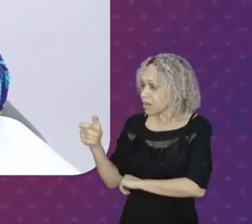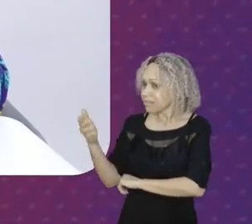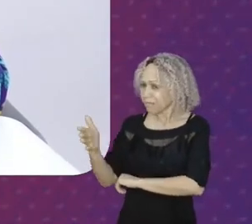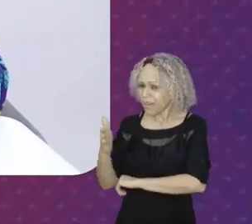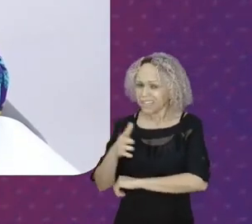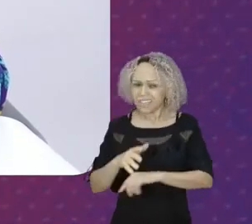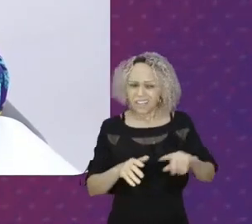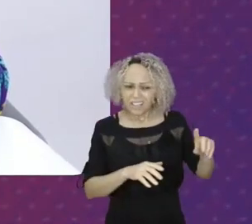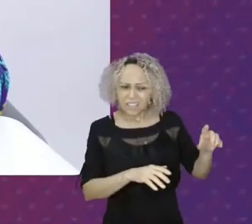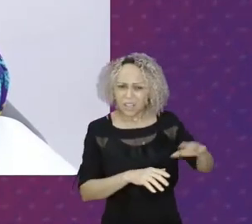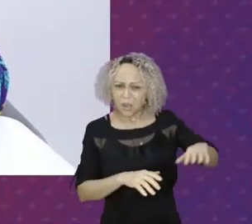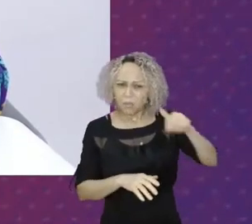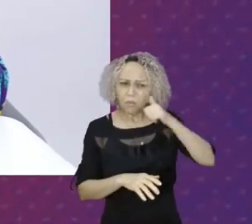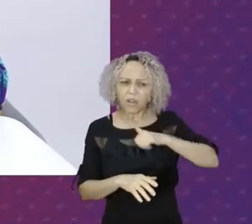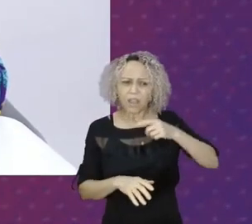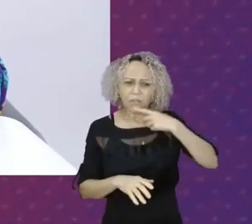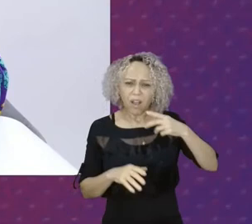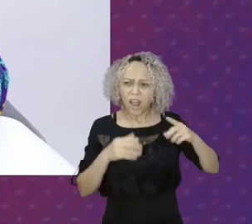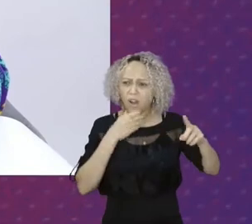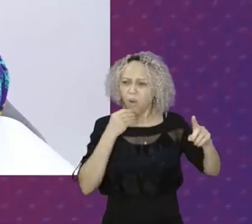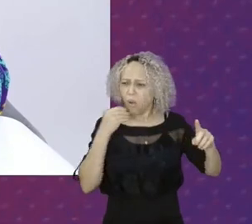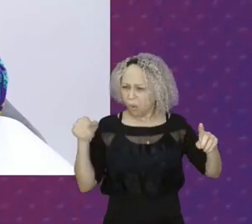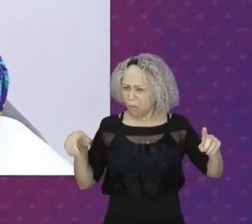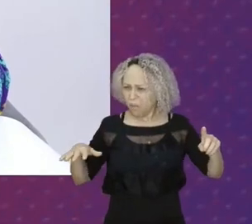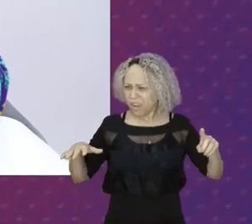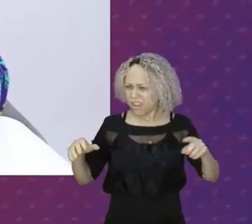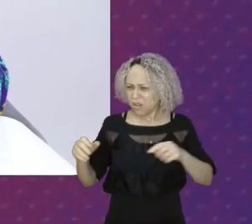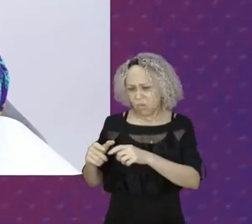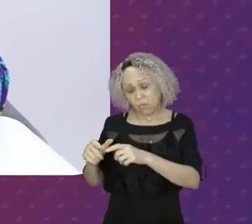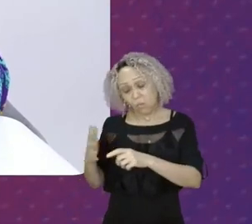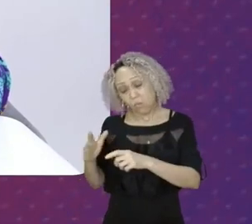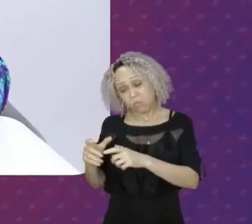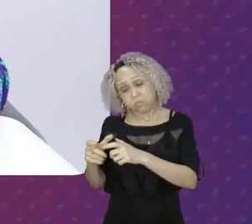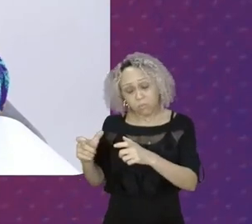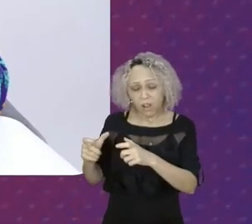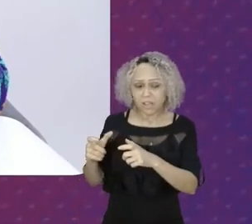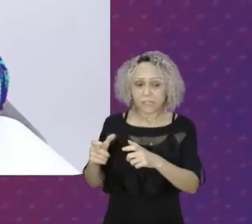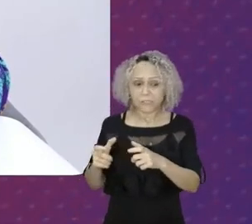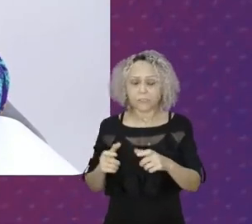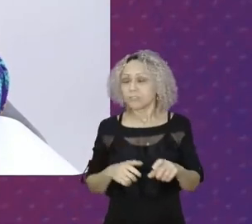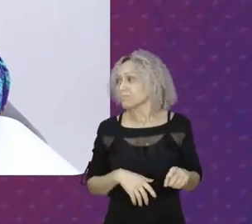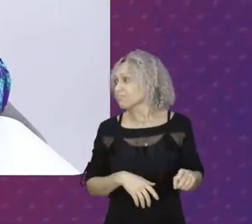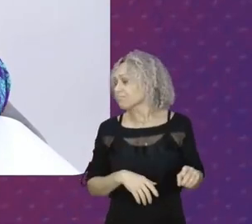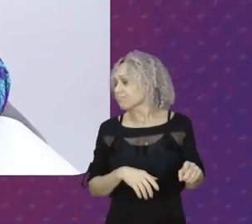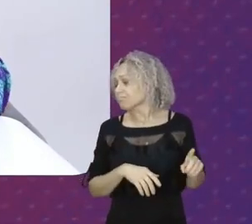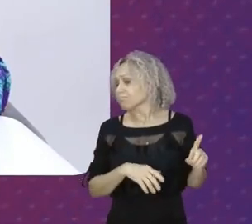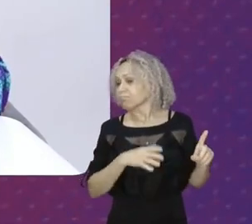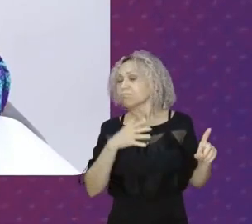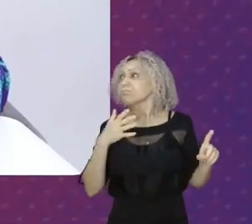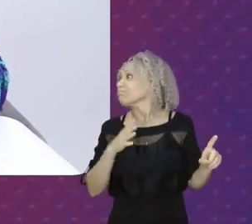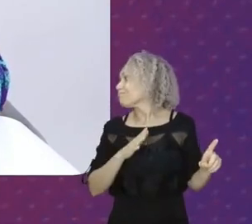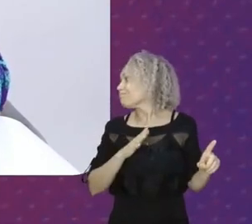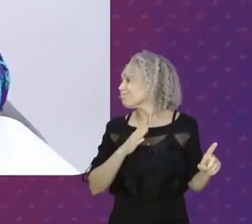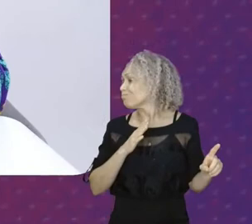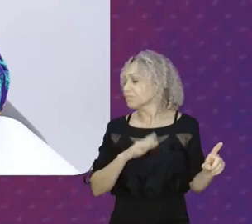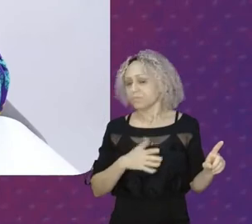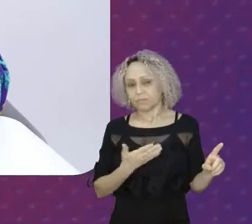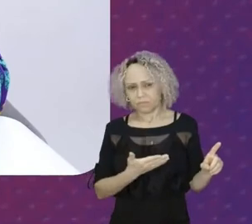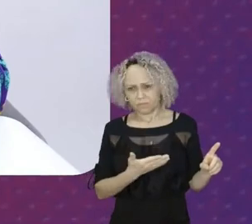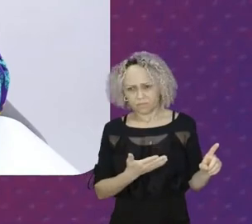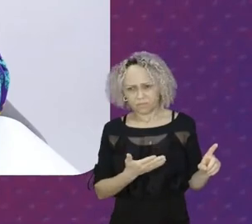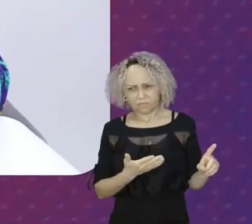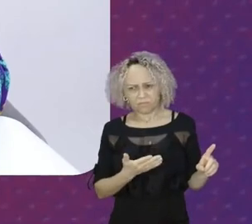vem fazendo isso com muita determinação. As mulheres negras, o movimento de mulheres negras tem feito isso,